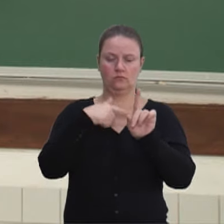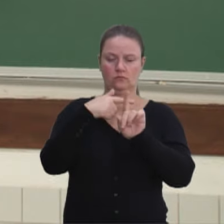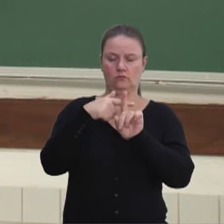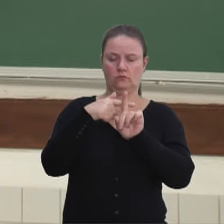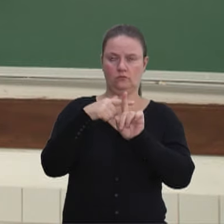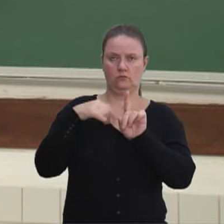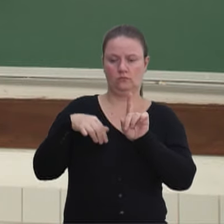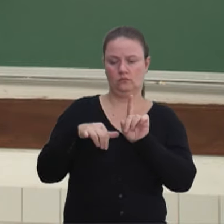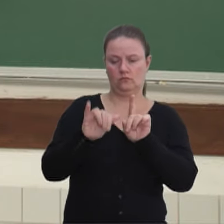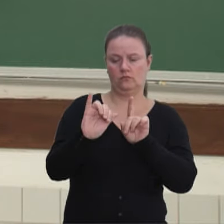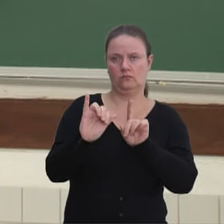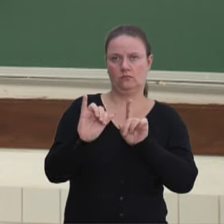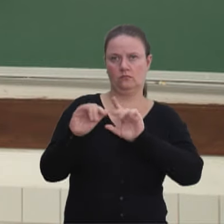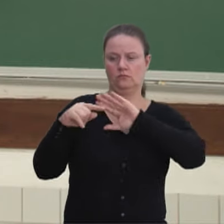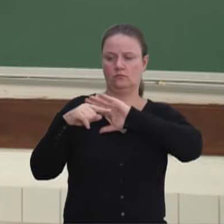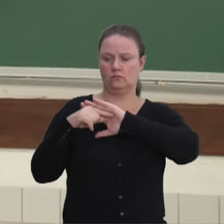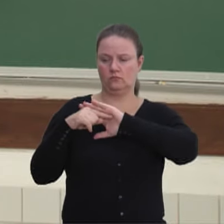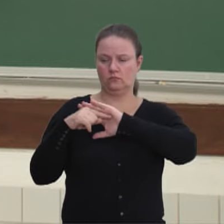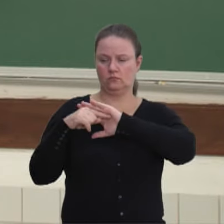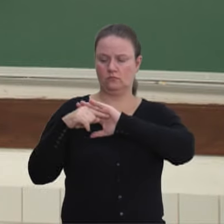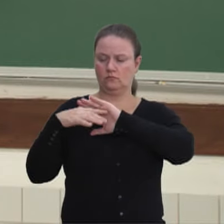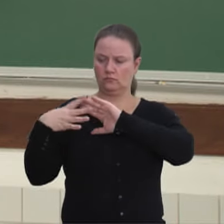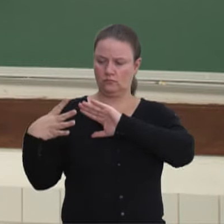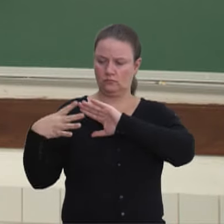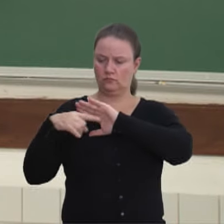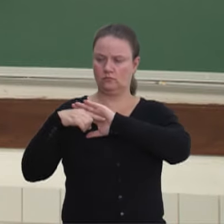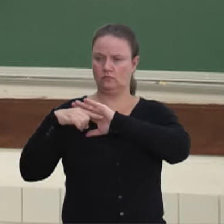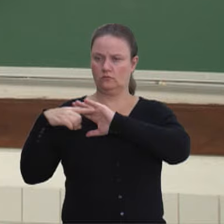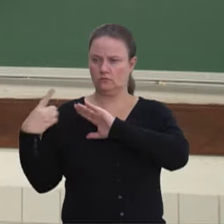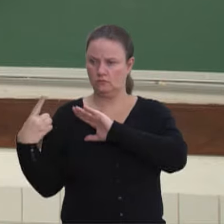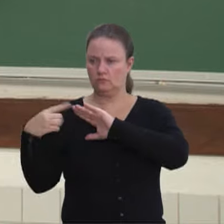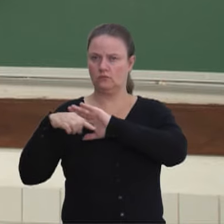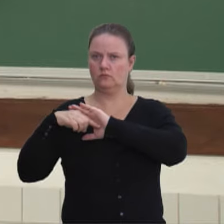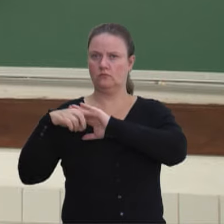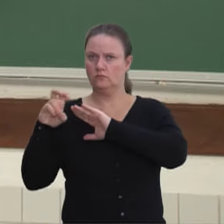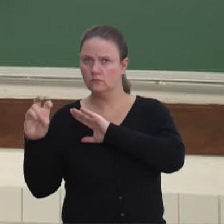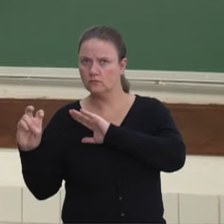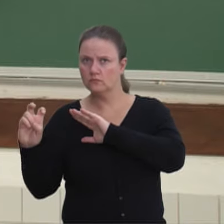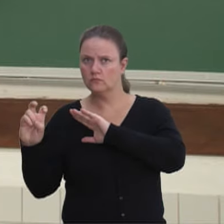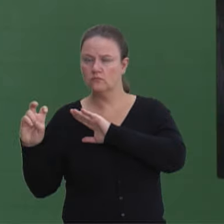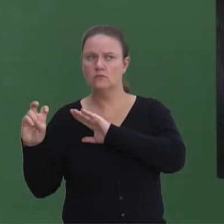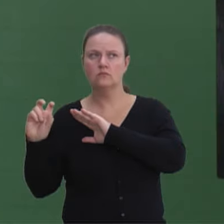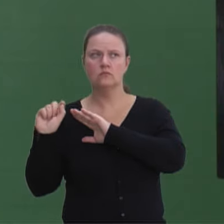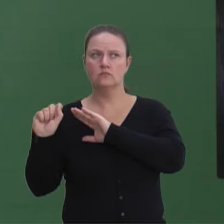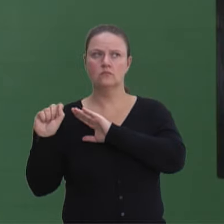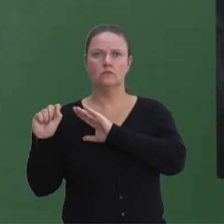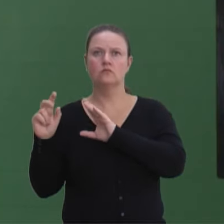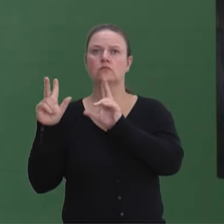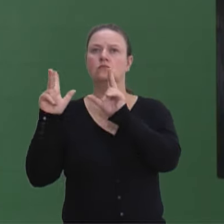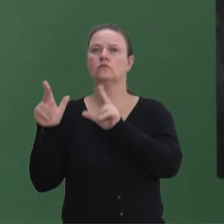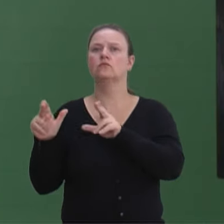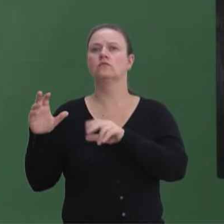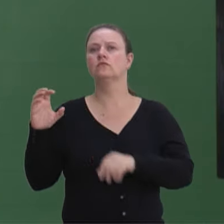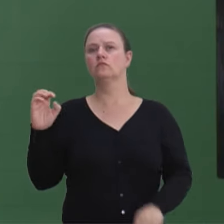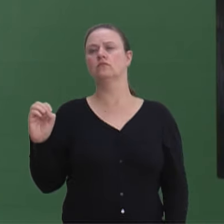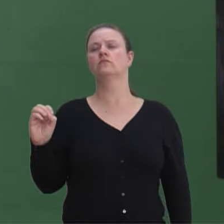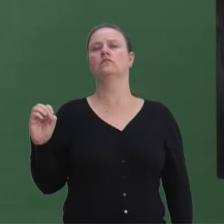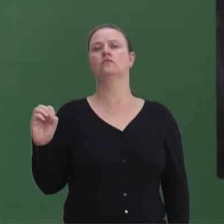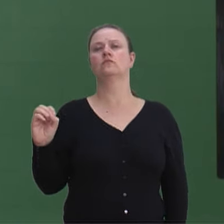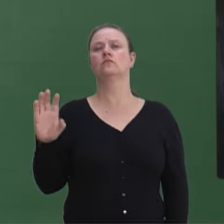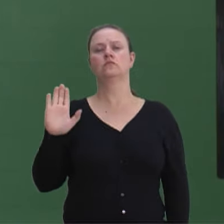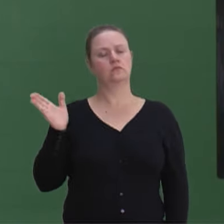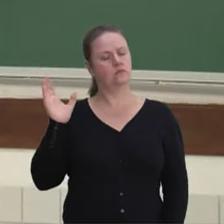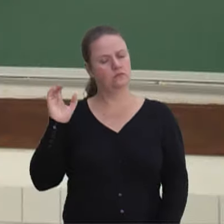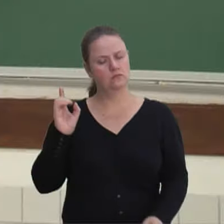y, menos 4 menos 1 menos 5, vai ser igual a 0. Pronto, cheguei